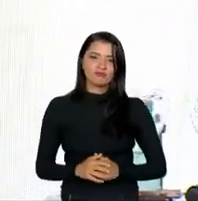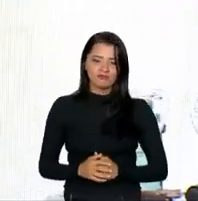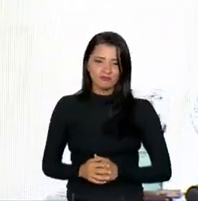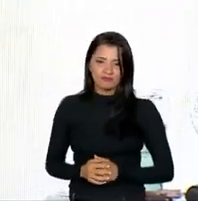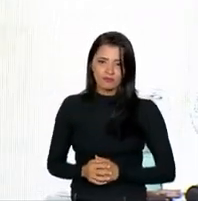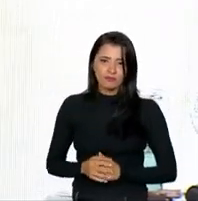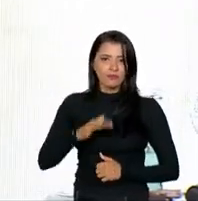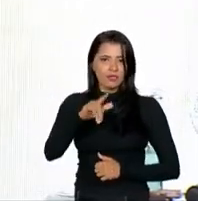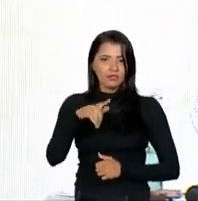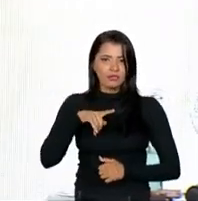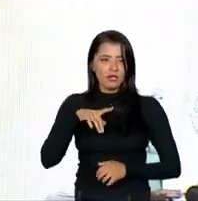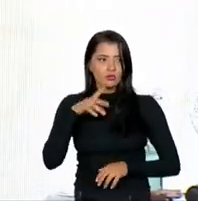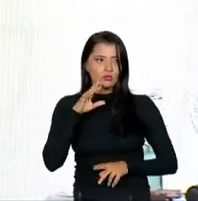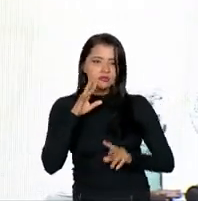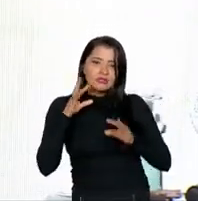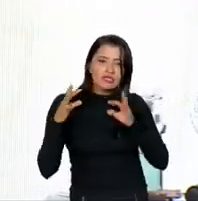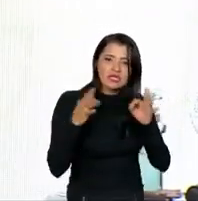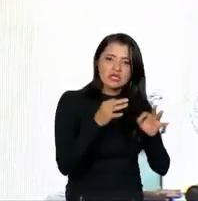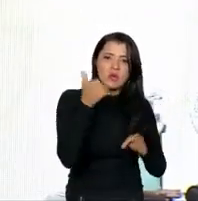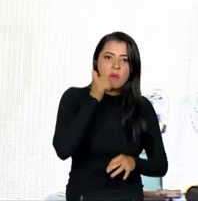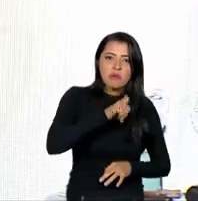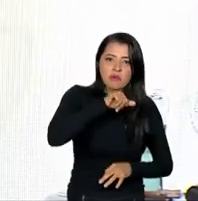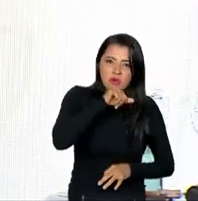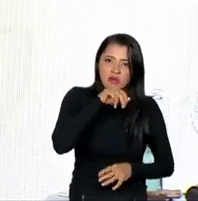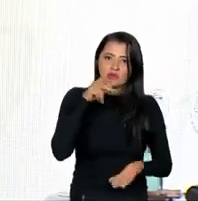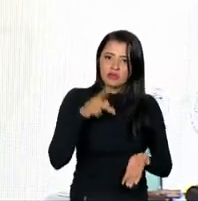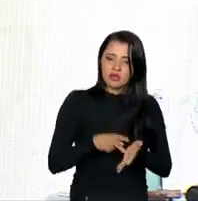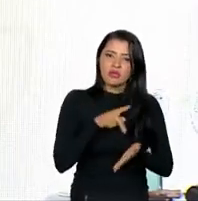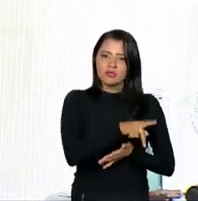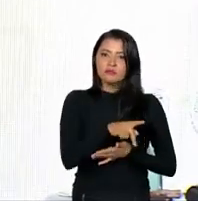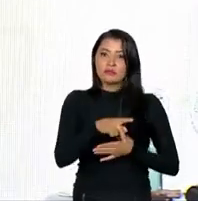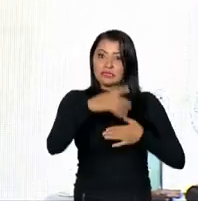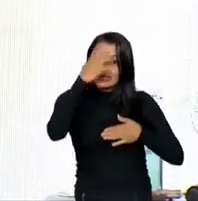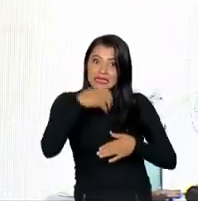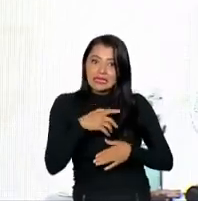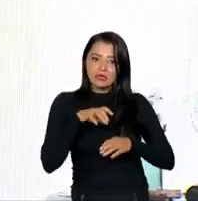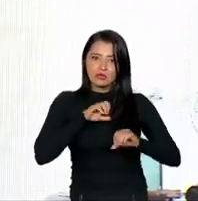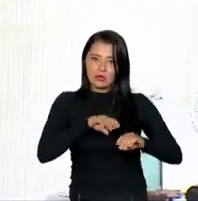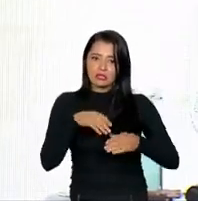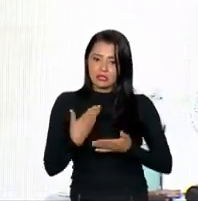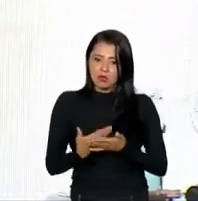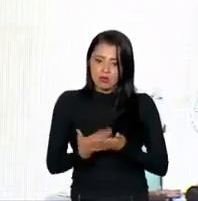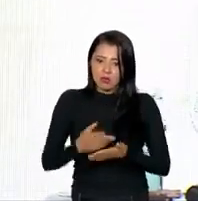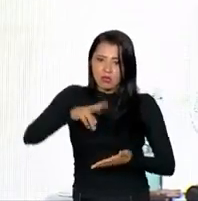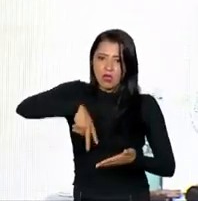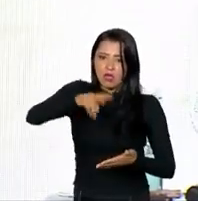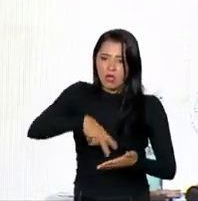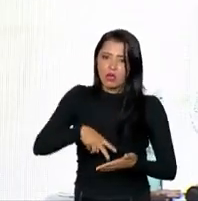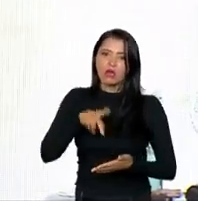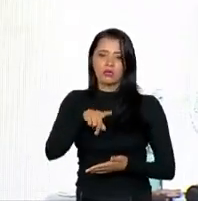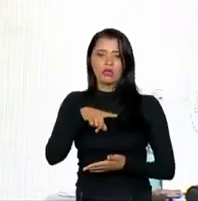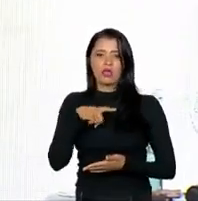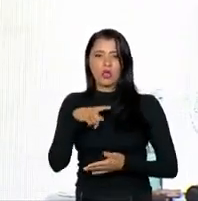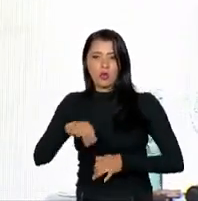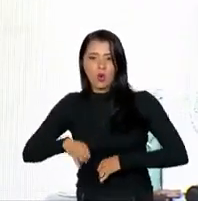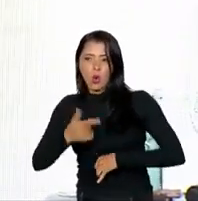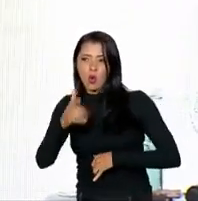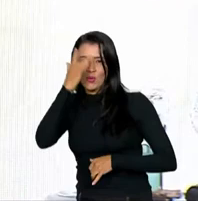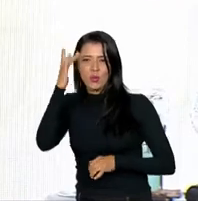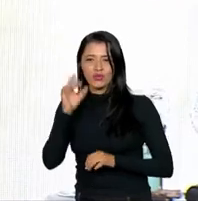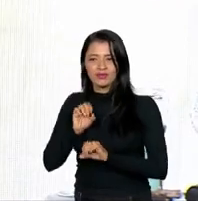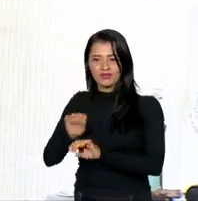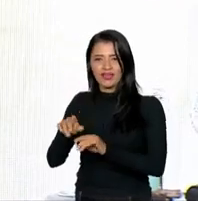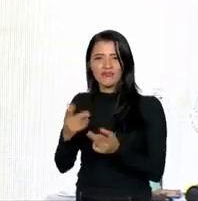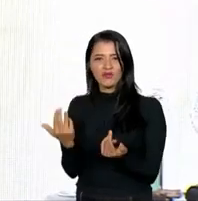se eu não tivesse escutado a minha mãe e, de fato, tivesse levado a sério a educação para mim e a educação que eu passava para outras